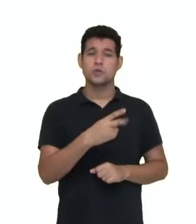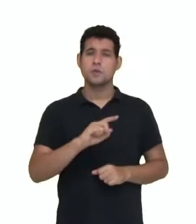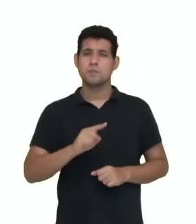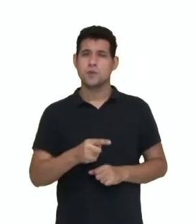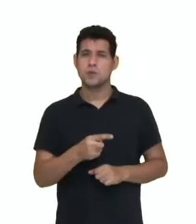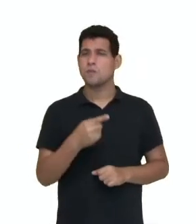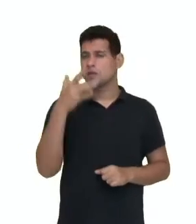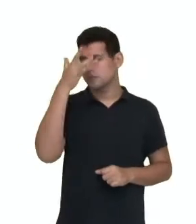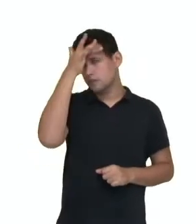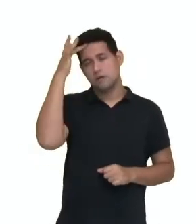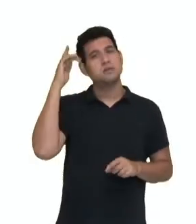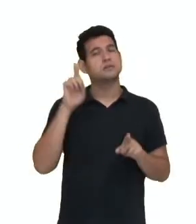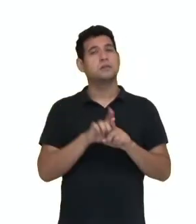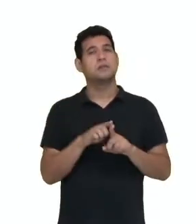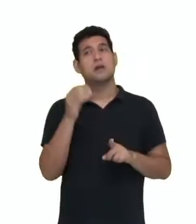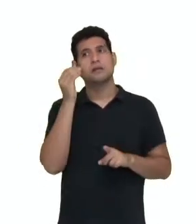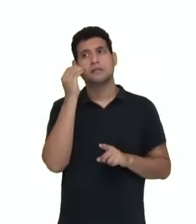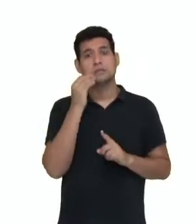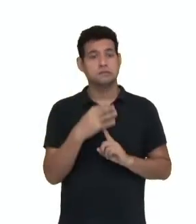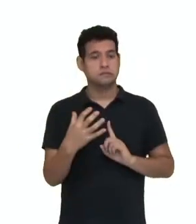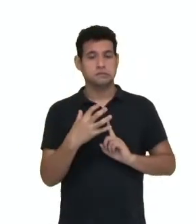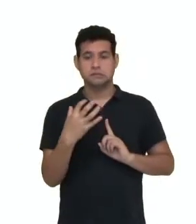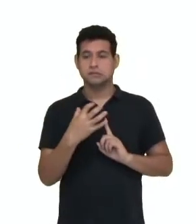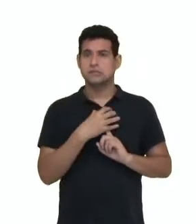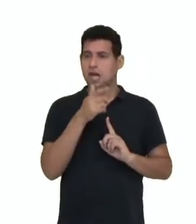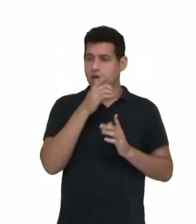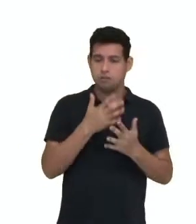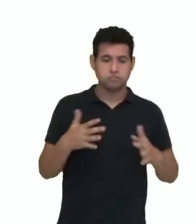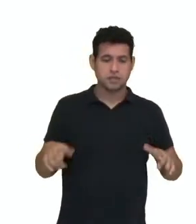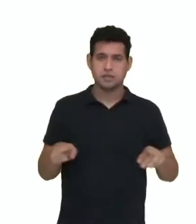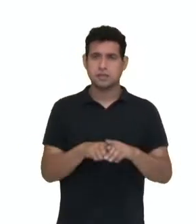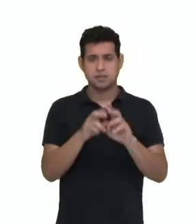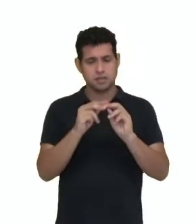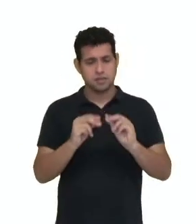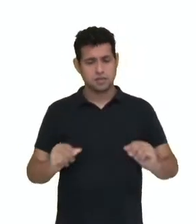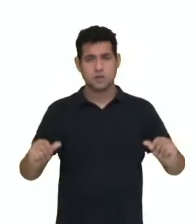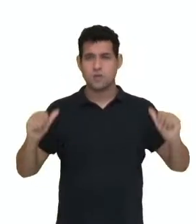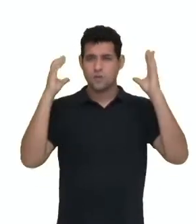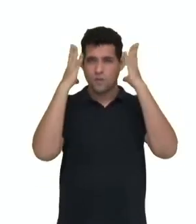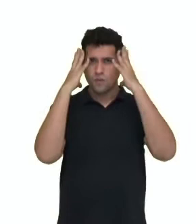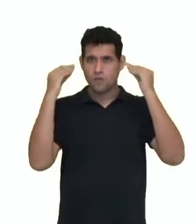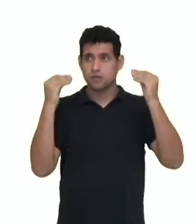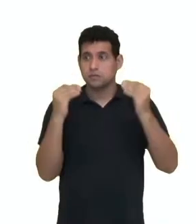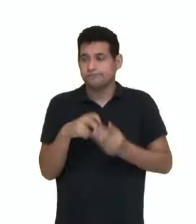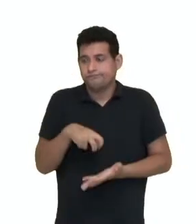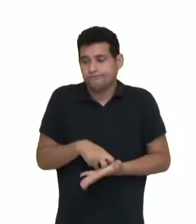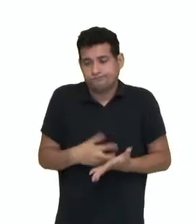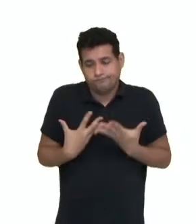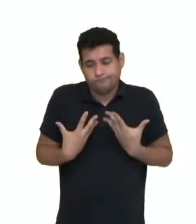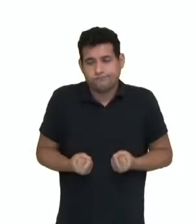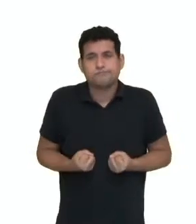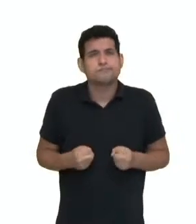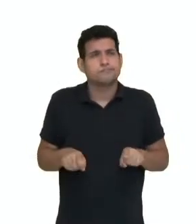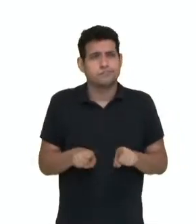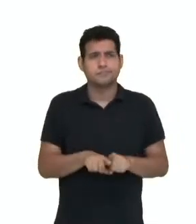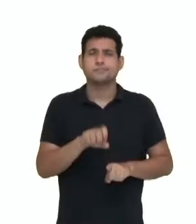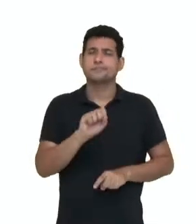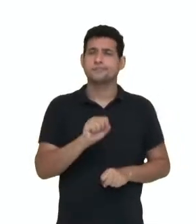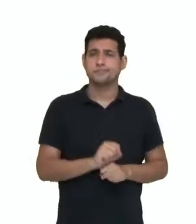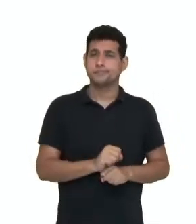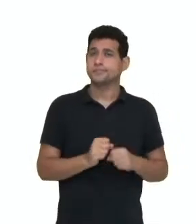holandeses. Pressionados por mar e por terra, então os holandeses se renderam. A planta de restituição da Bahia